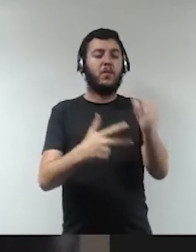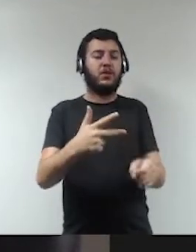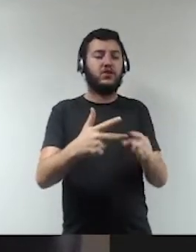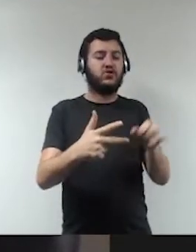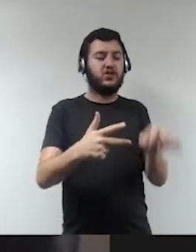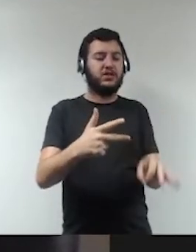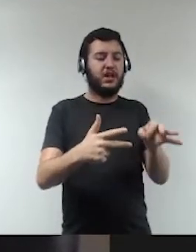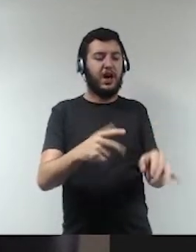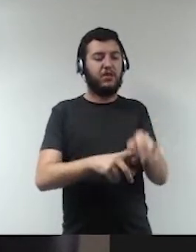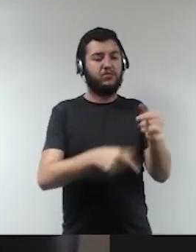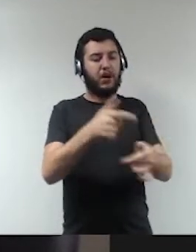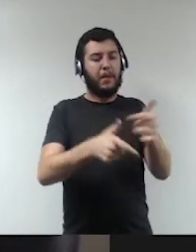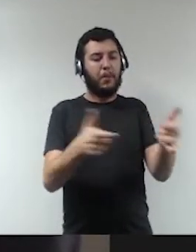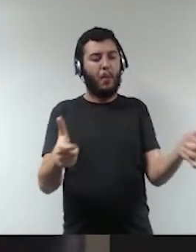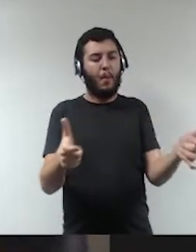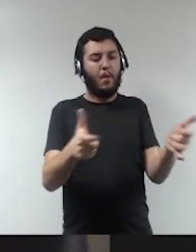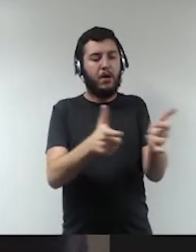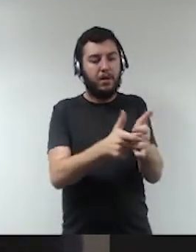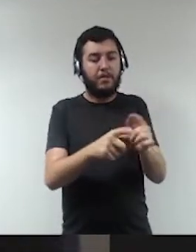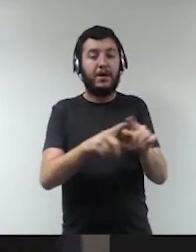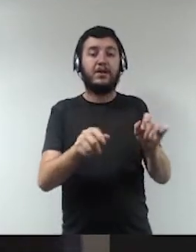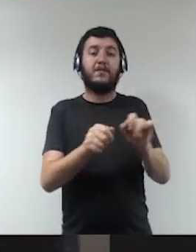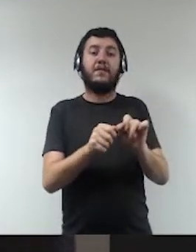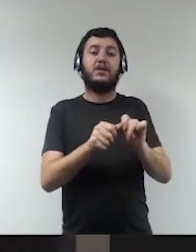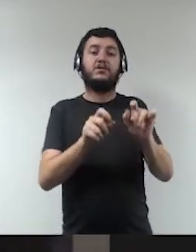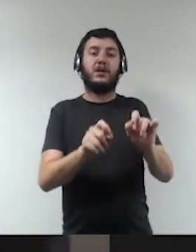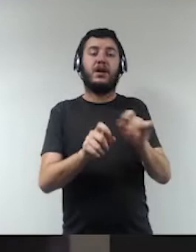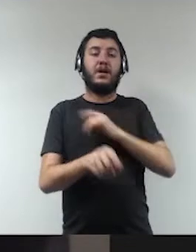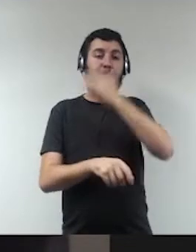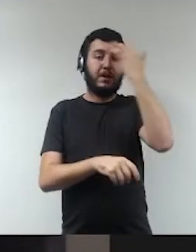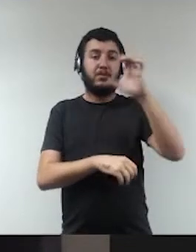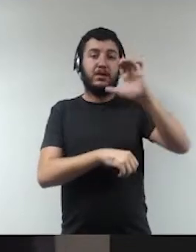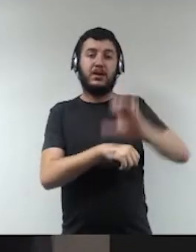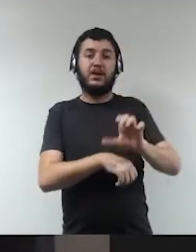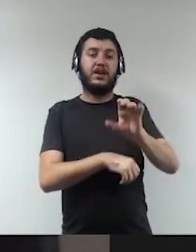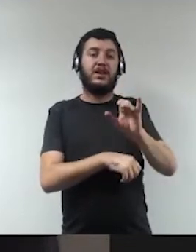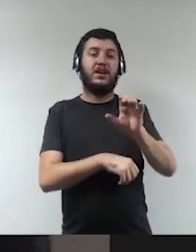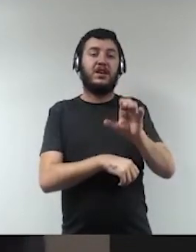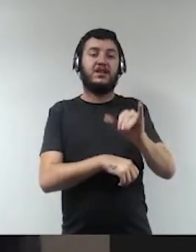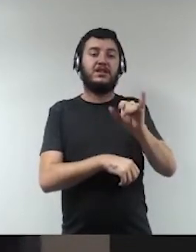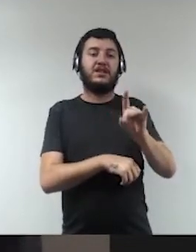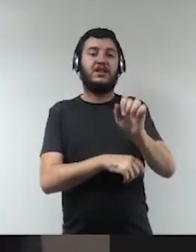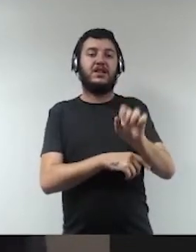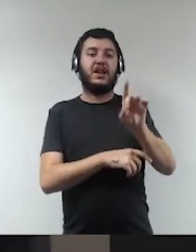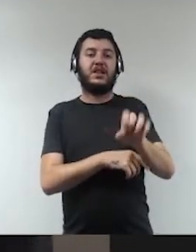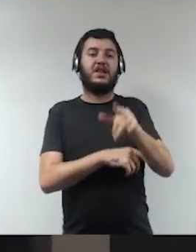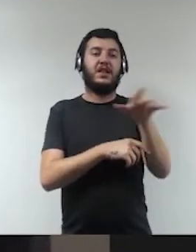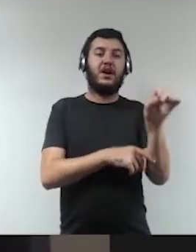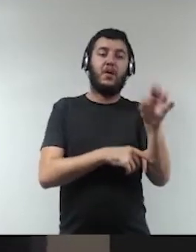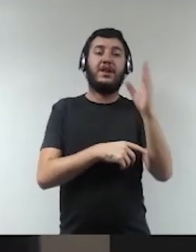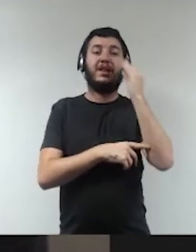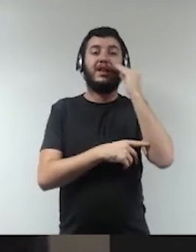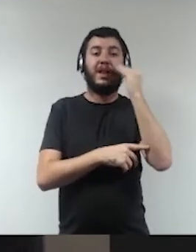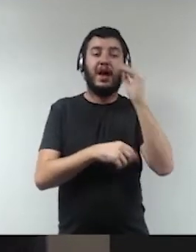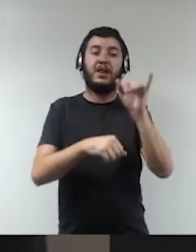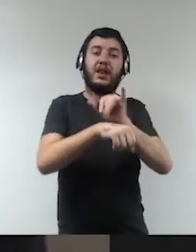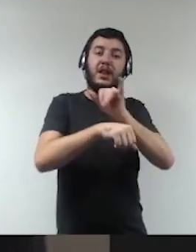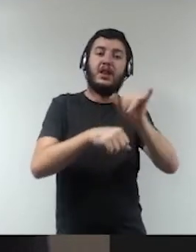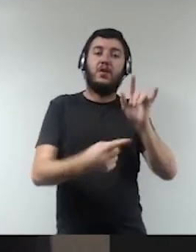cidadãos a tentarem toda sorte de soluções aos seus conflitos